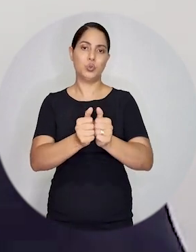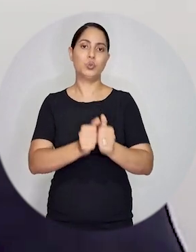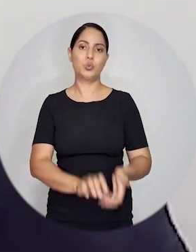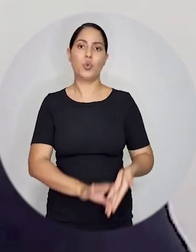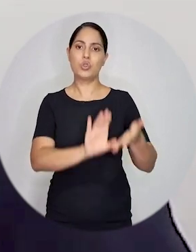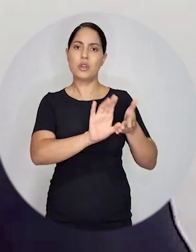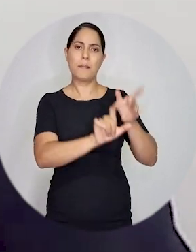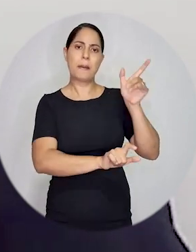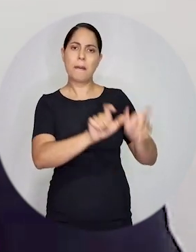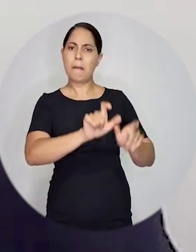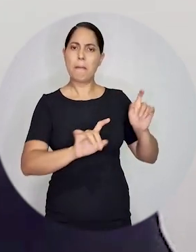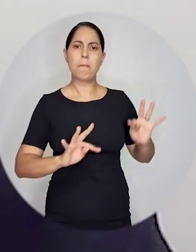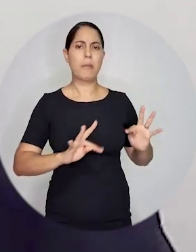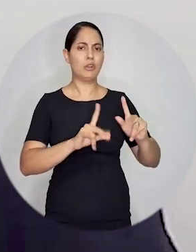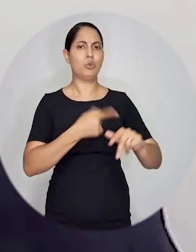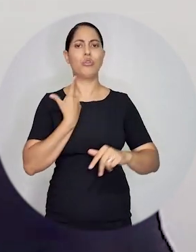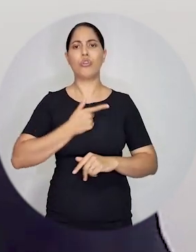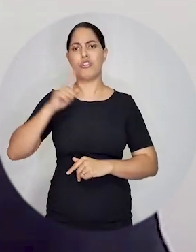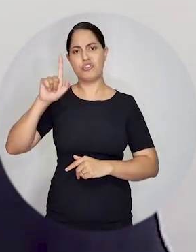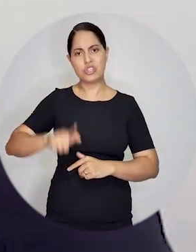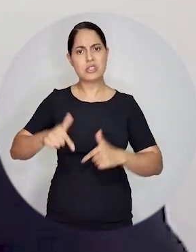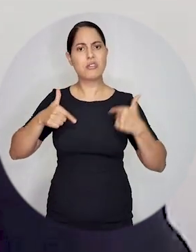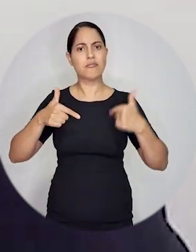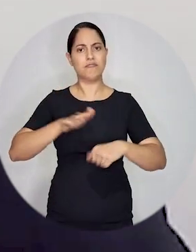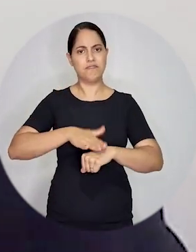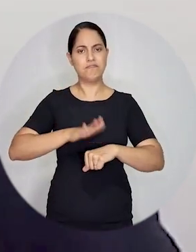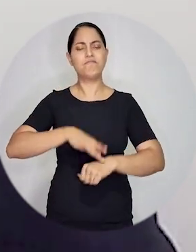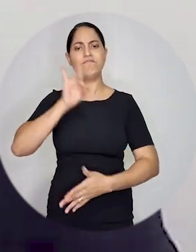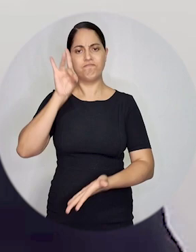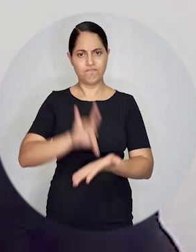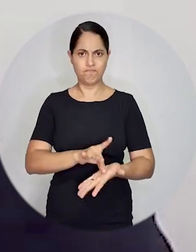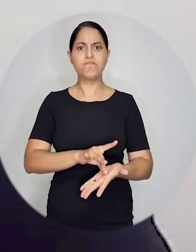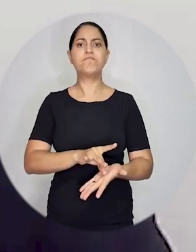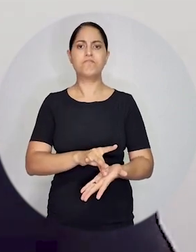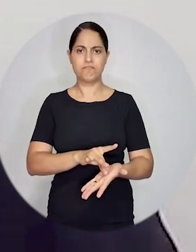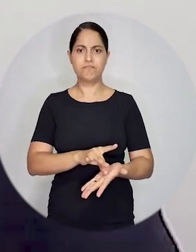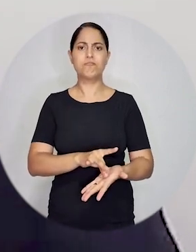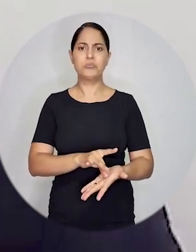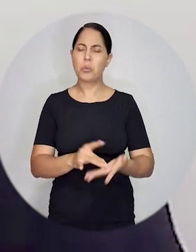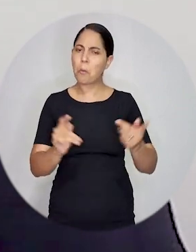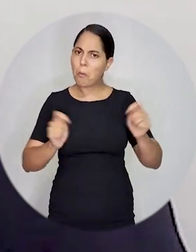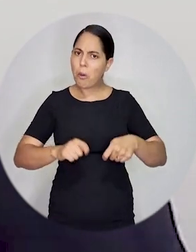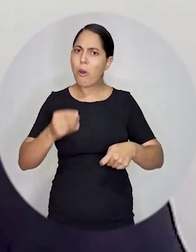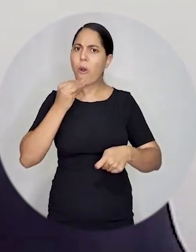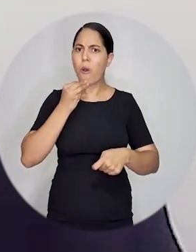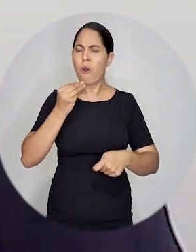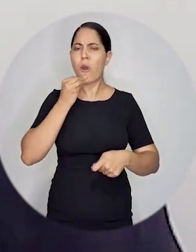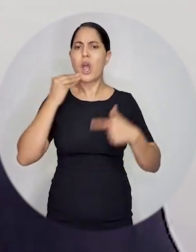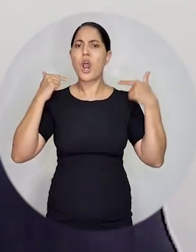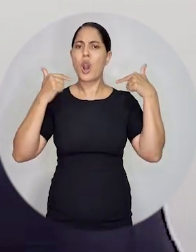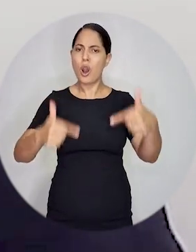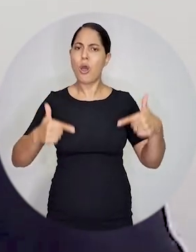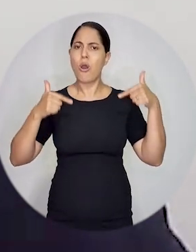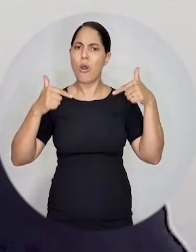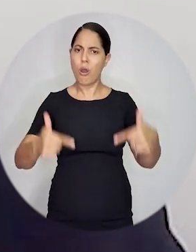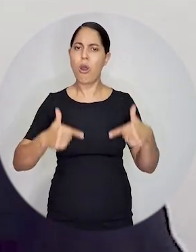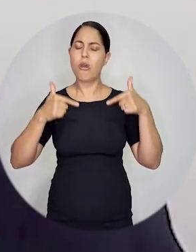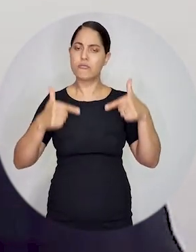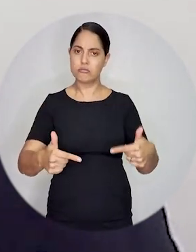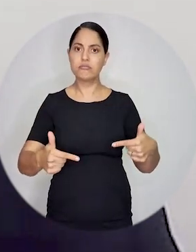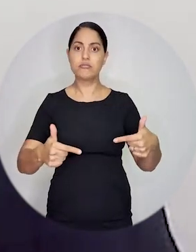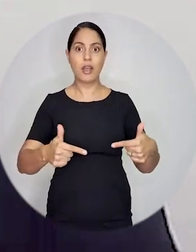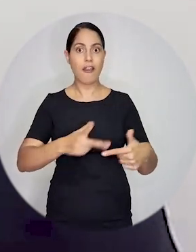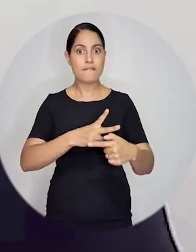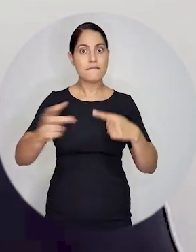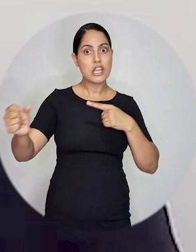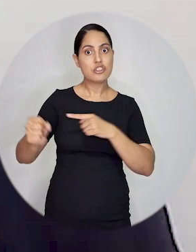os conselheiros e conselheiras, construir uma gestão eficiente e que seja capaz de encampar lutas e vitórias